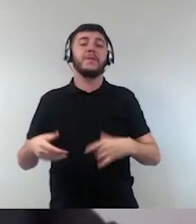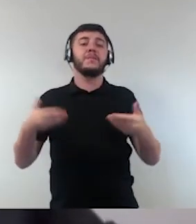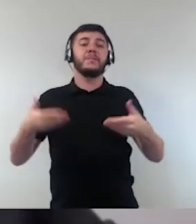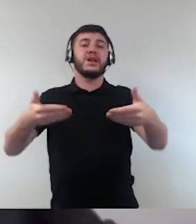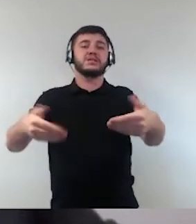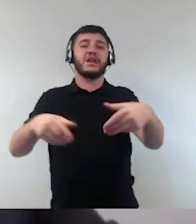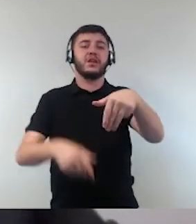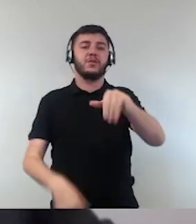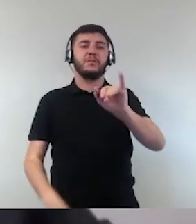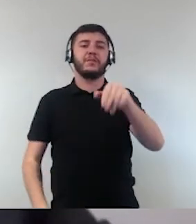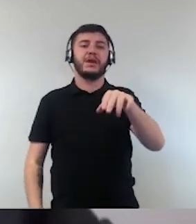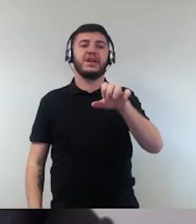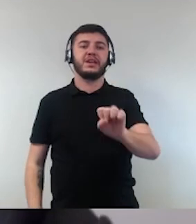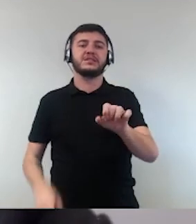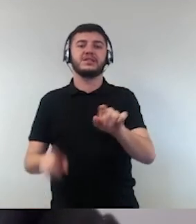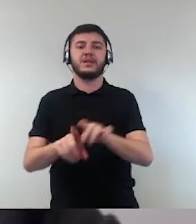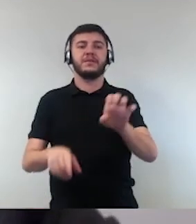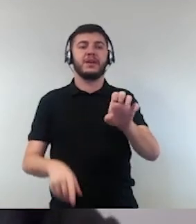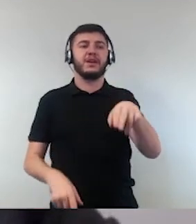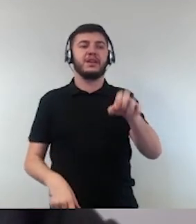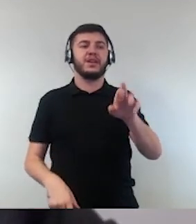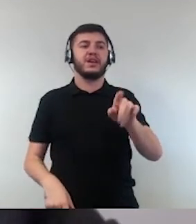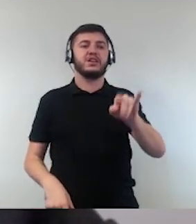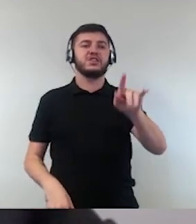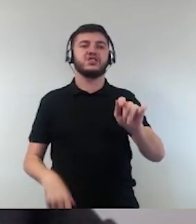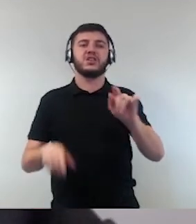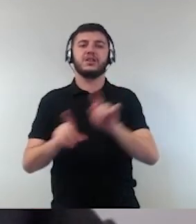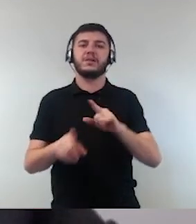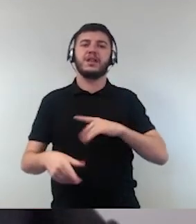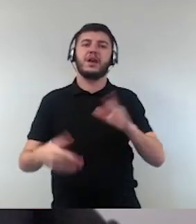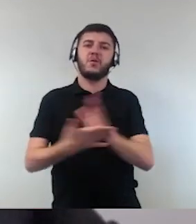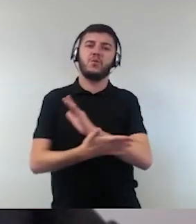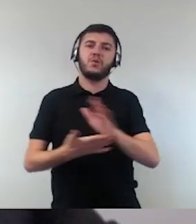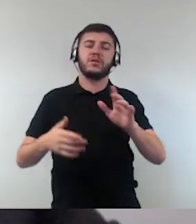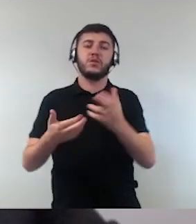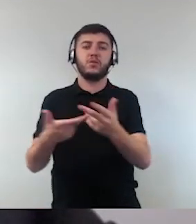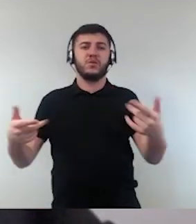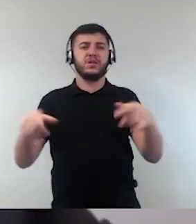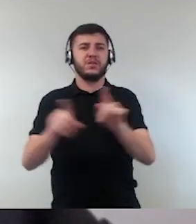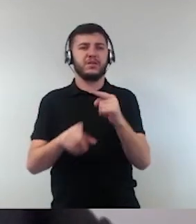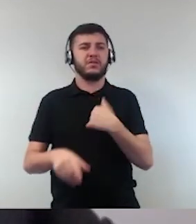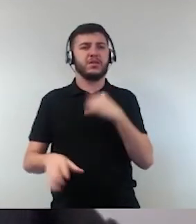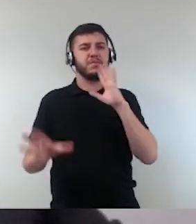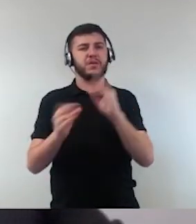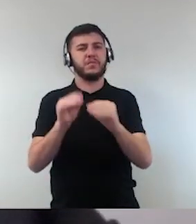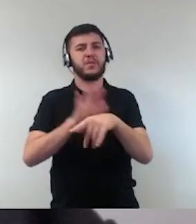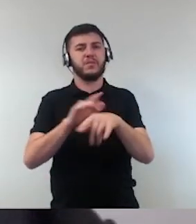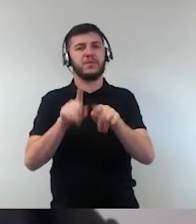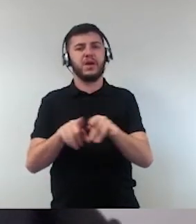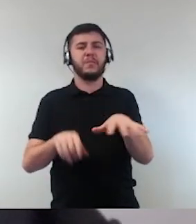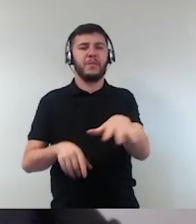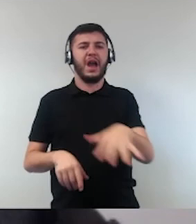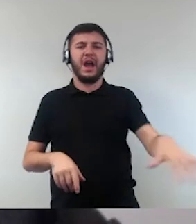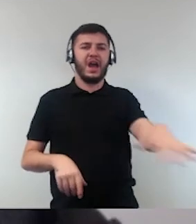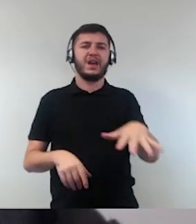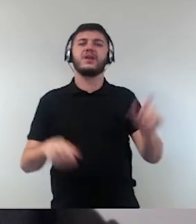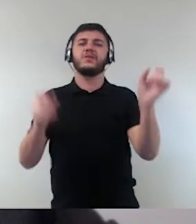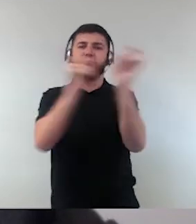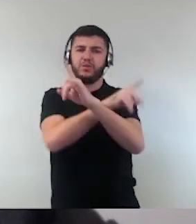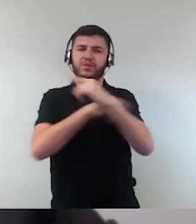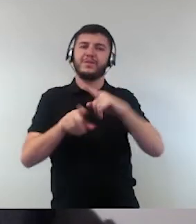questões específicas também, e as resoluções da ANEEL. Ou seja, é um setor muito complexo, sou muito grato de estudar